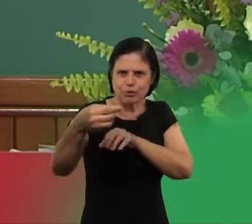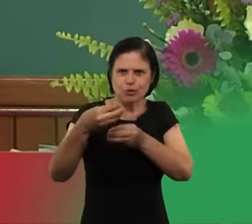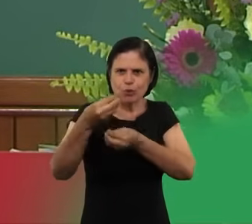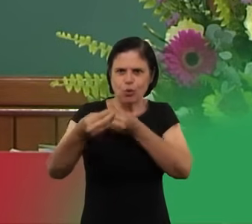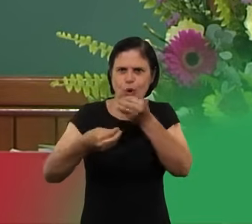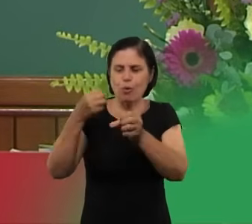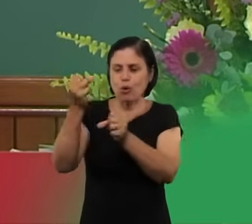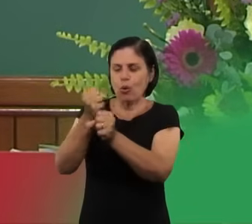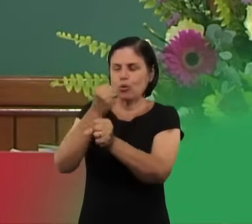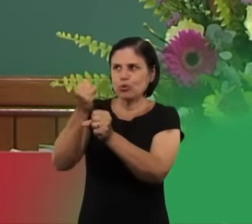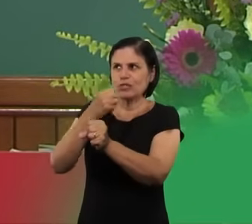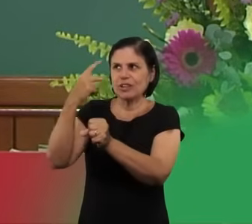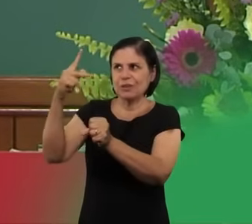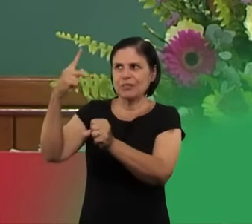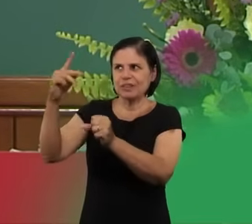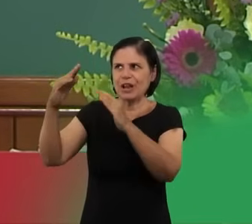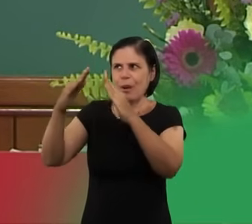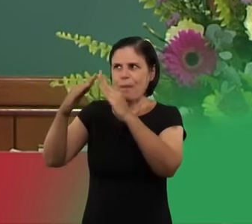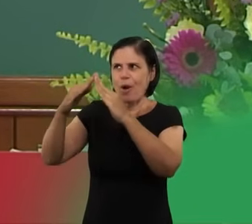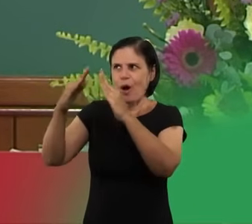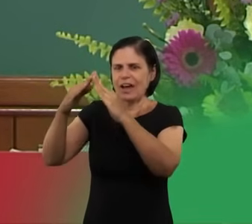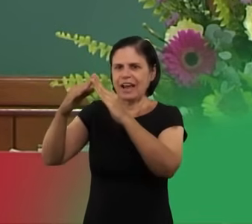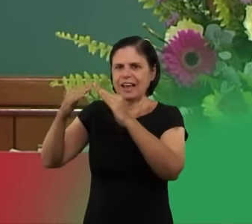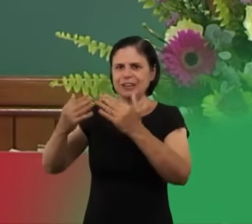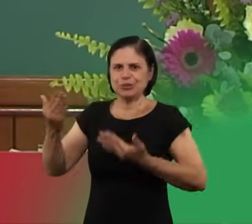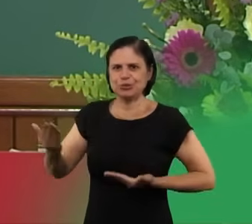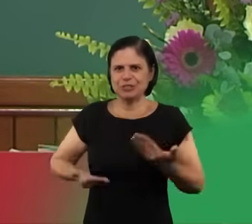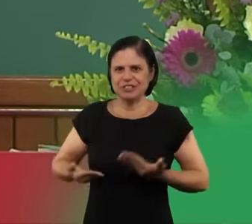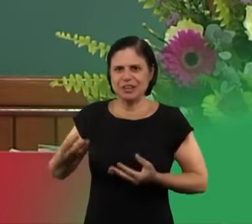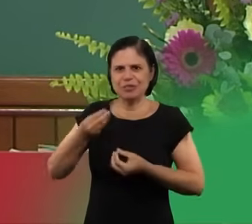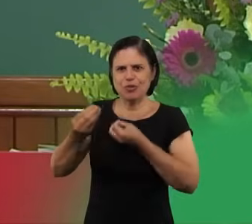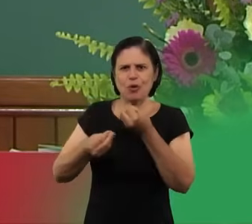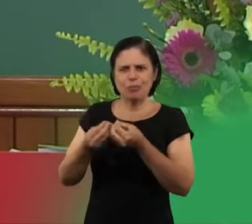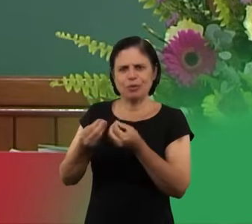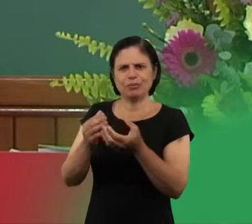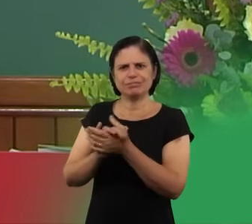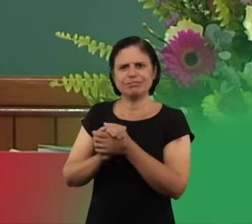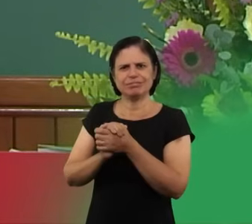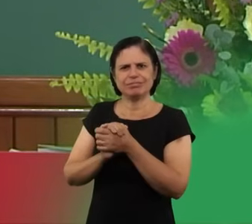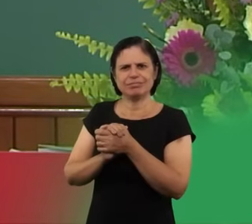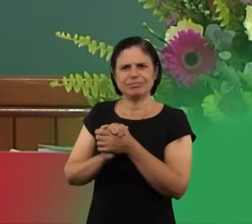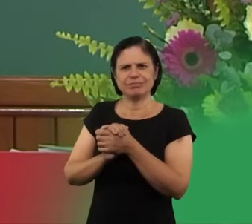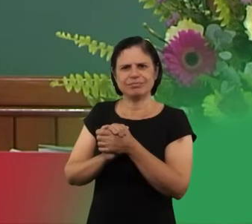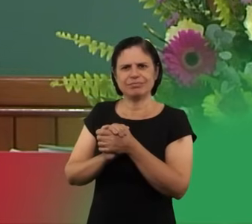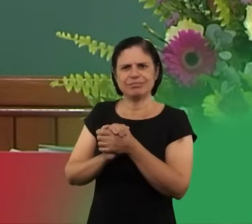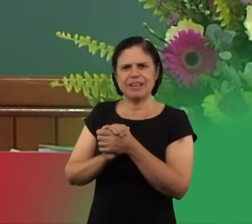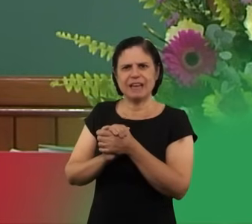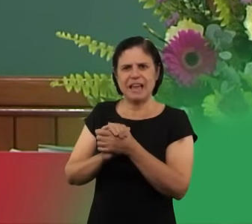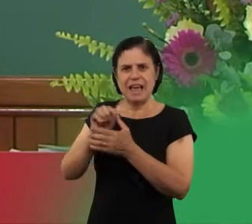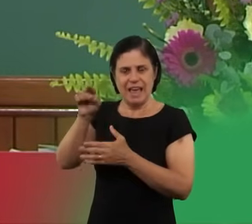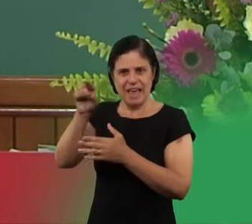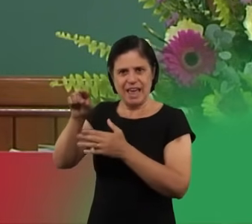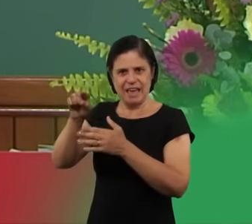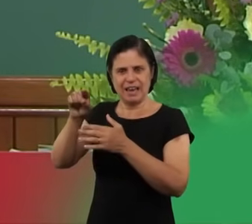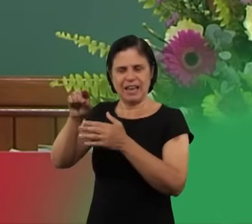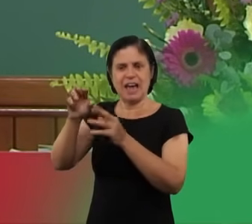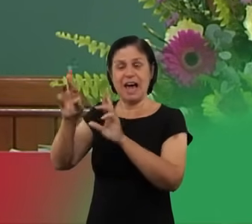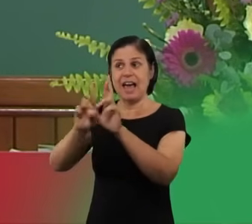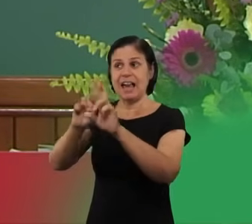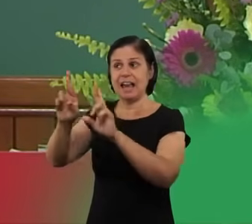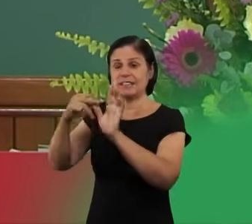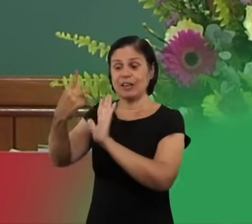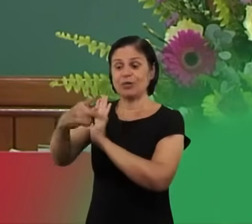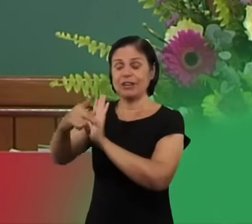dela, que é a morada dos santos, a relação dela com Deus, como a igreja